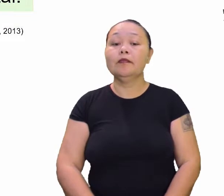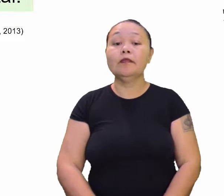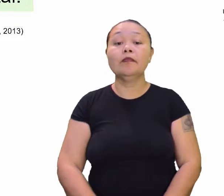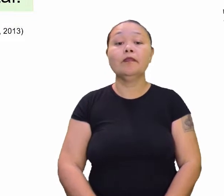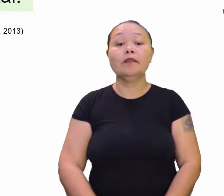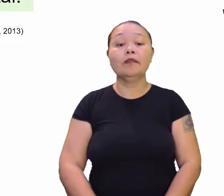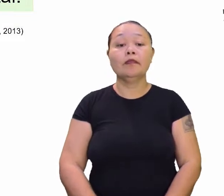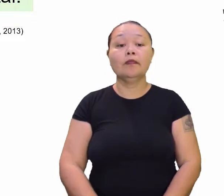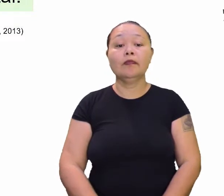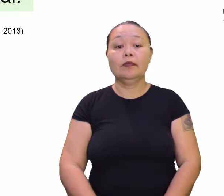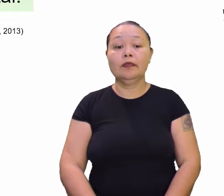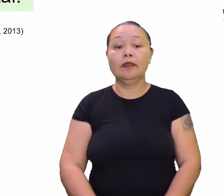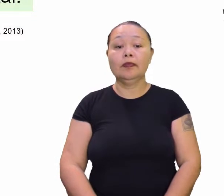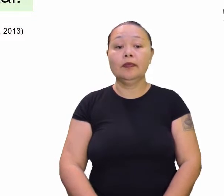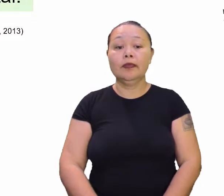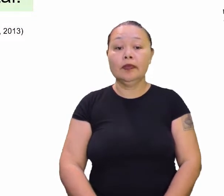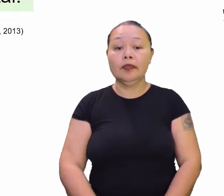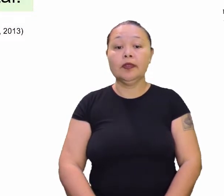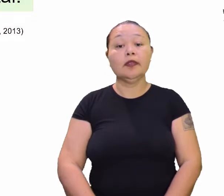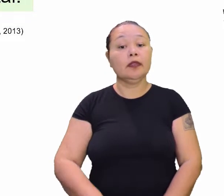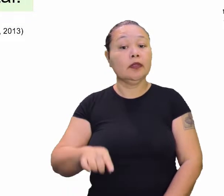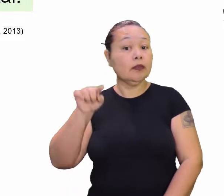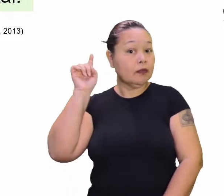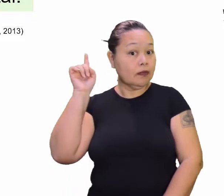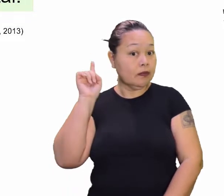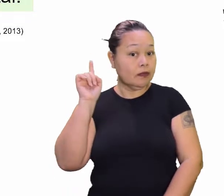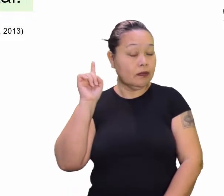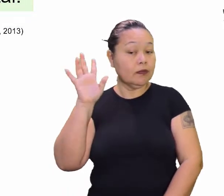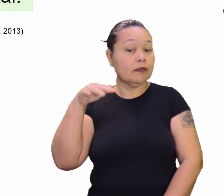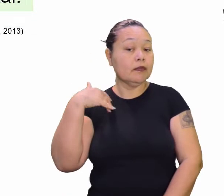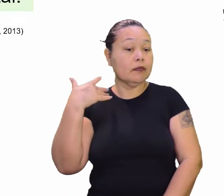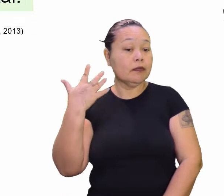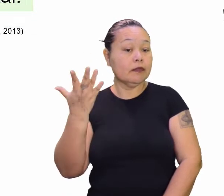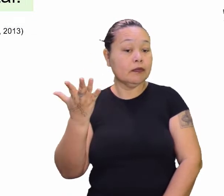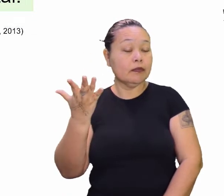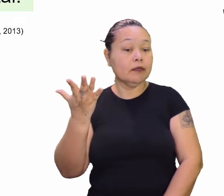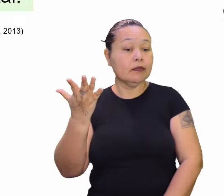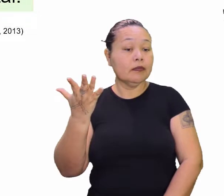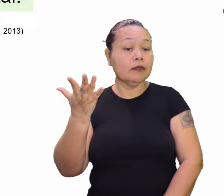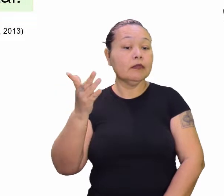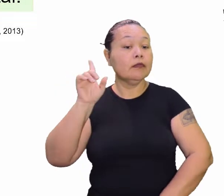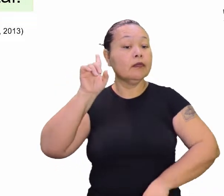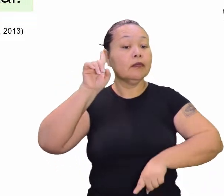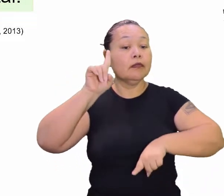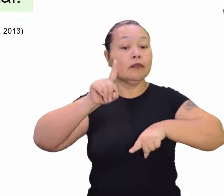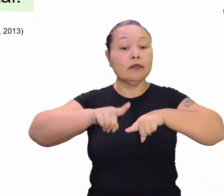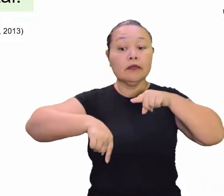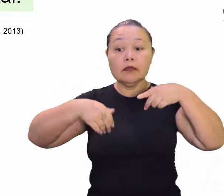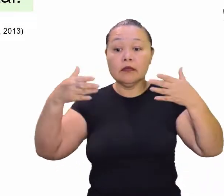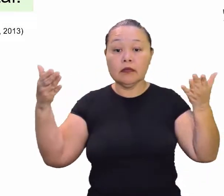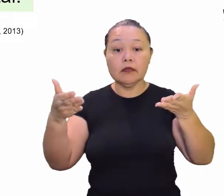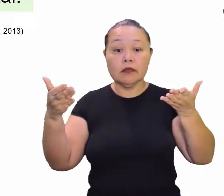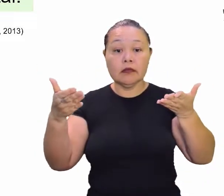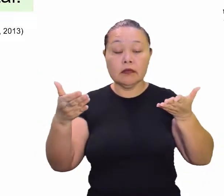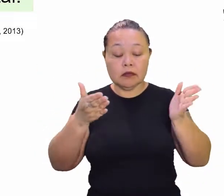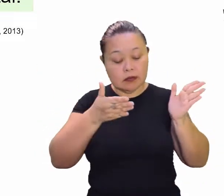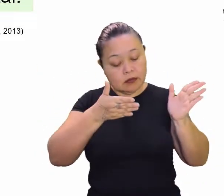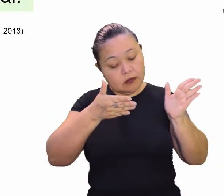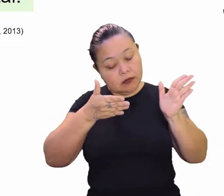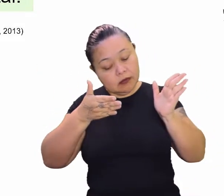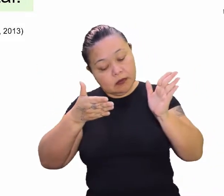Mudar a cor, Rogério. Nesse caso, trata-se de um produto da atual fase